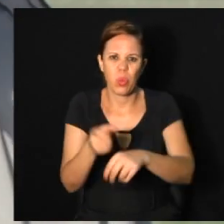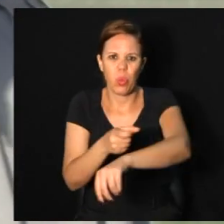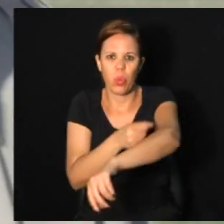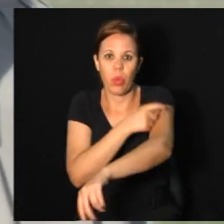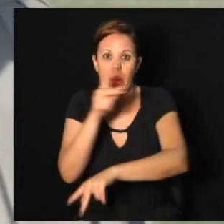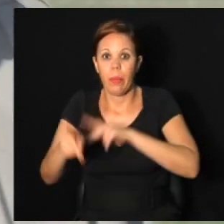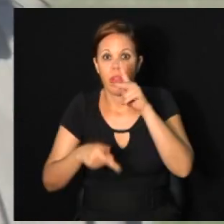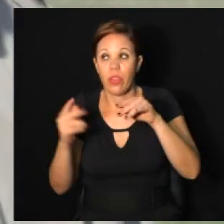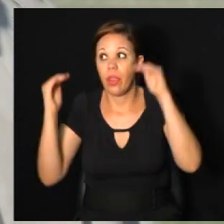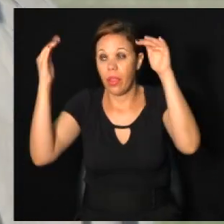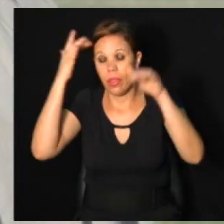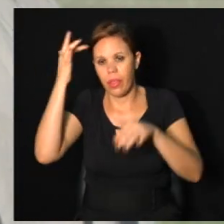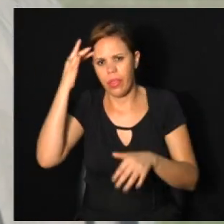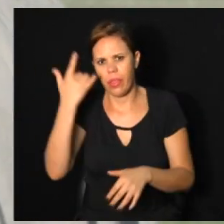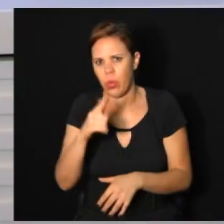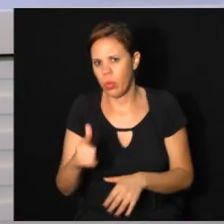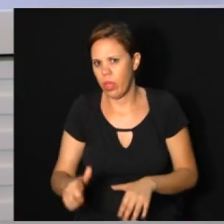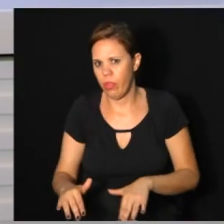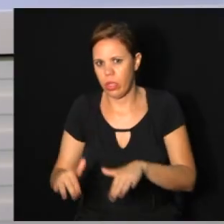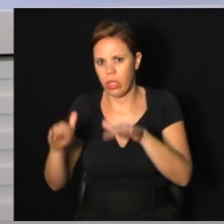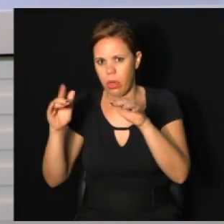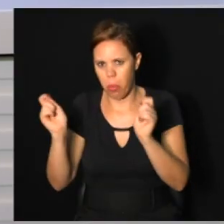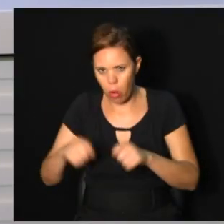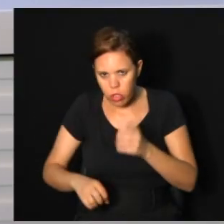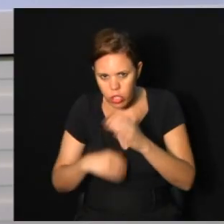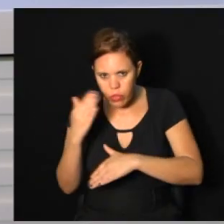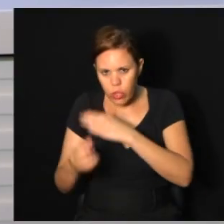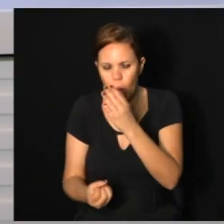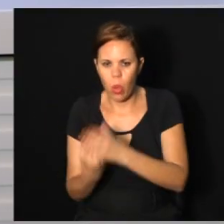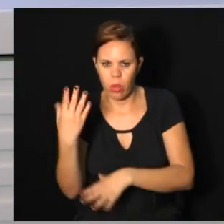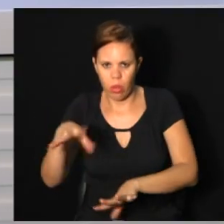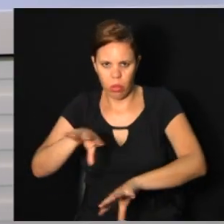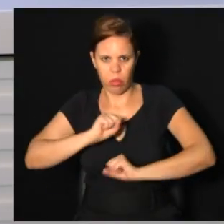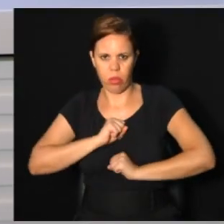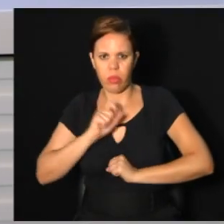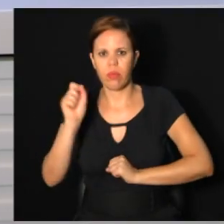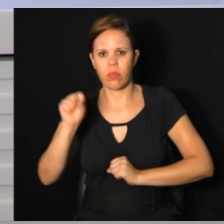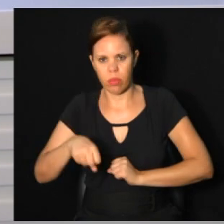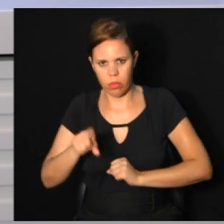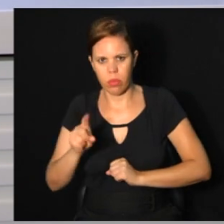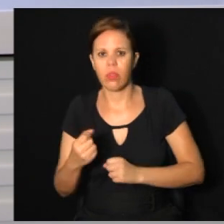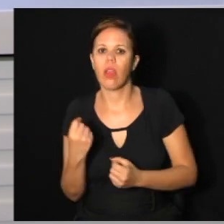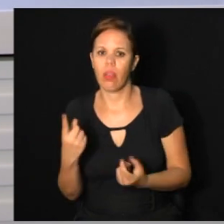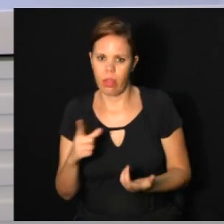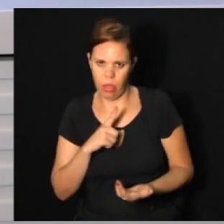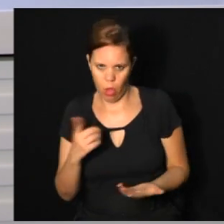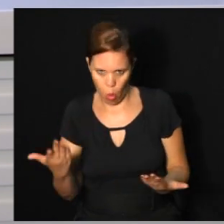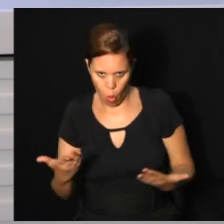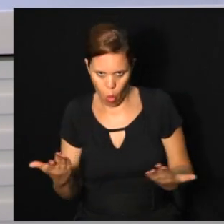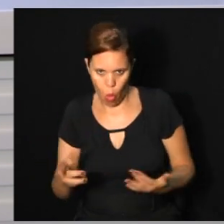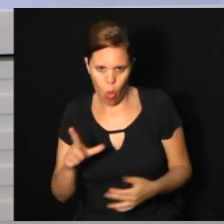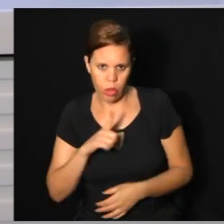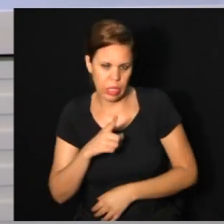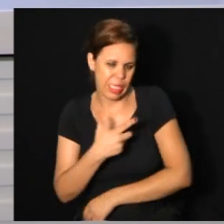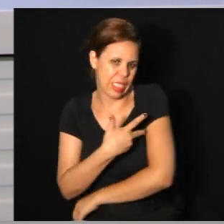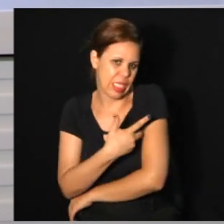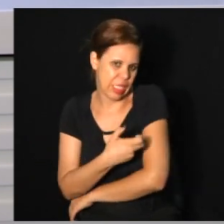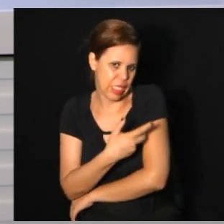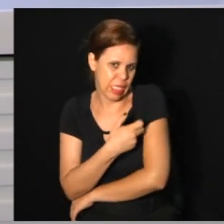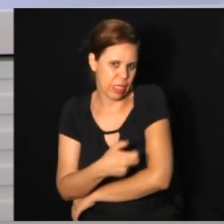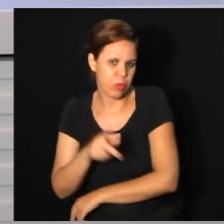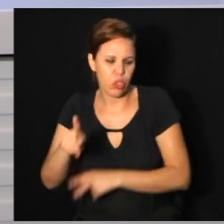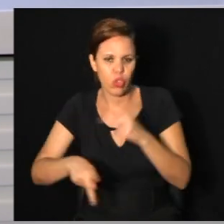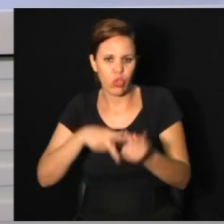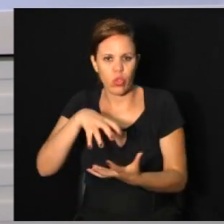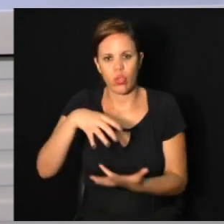adulto que não teve catapora quando criança pode desenvolver o herpes zoster? Existe hoje uma vacina que se usa muito em